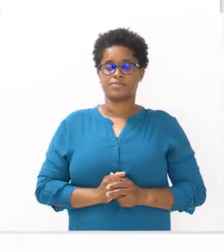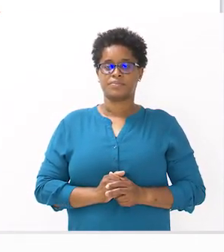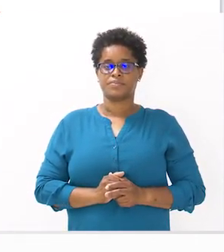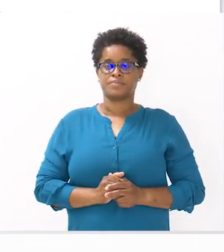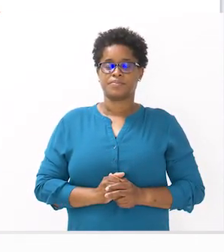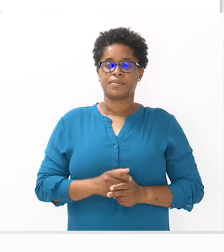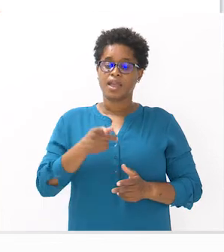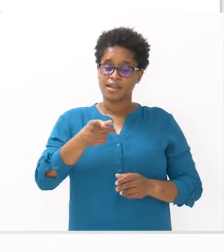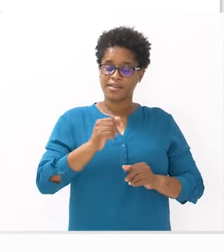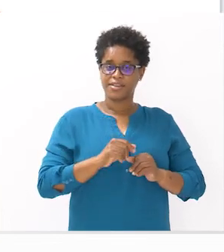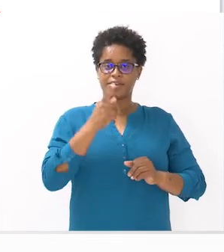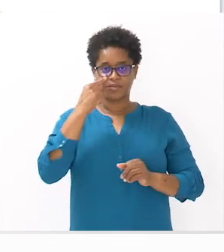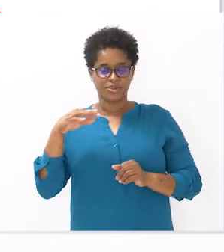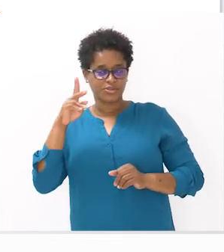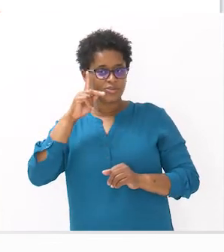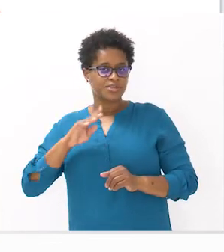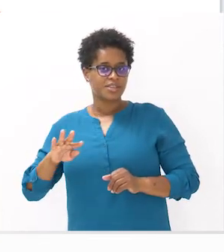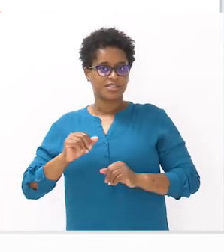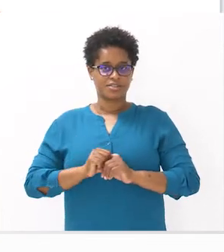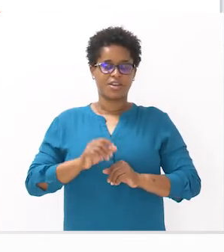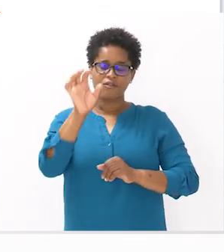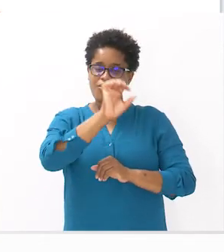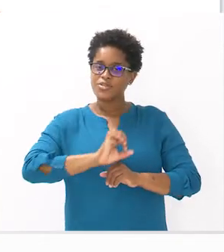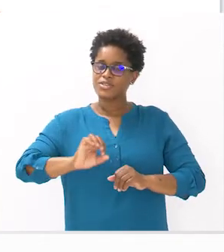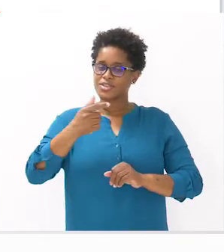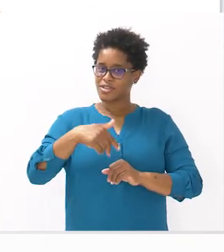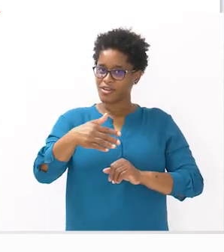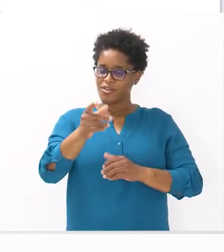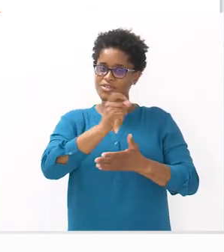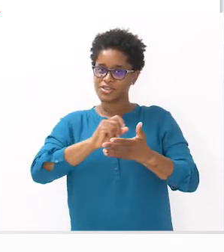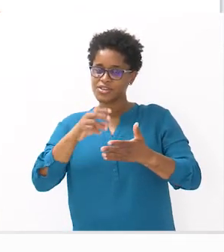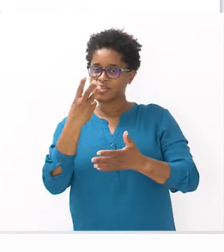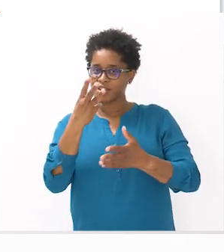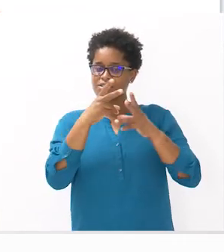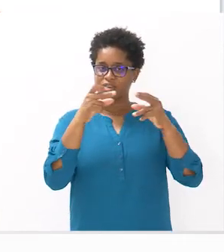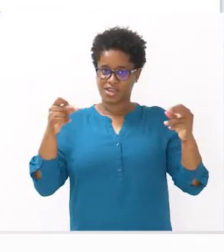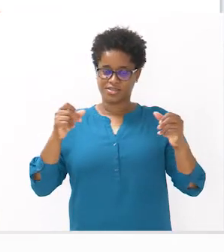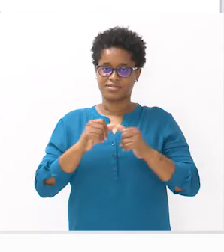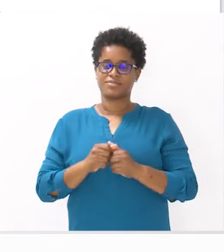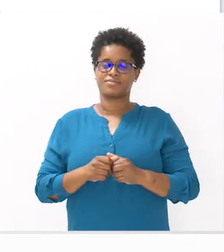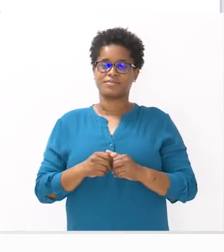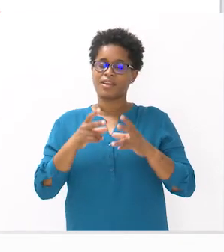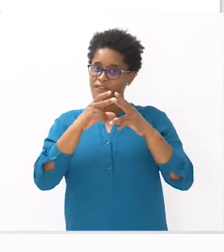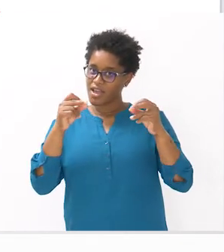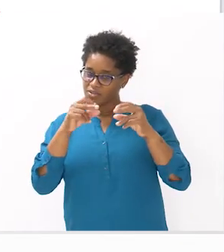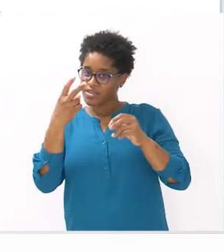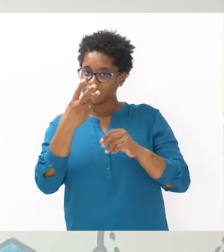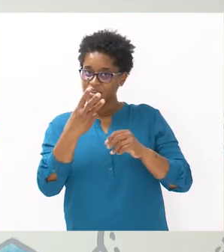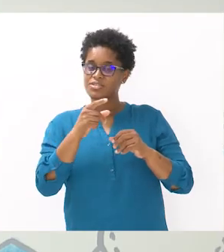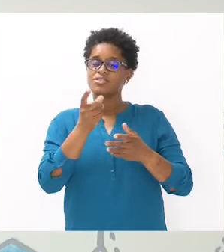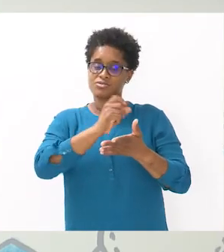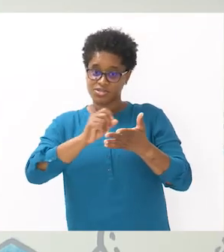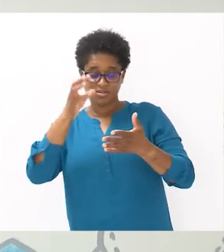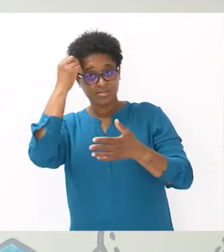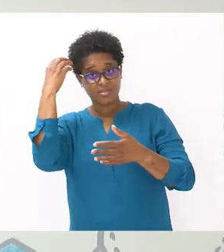inferioridade. Aqui, meninos e meninas, vocês terão que escrever 3 frases. Não se esqueçam